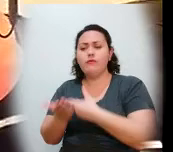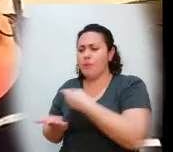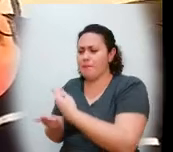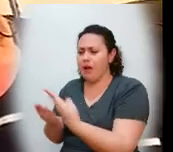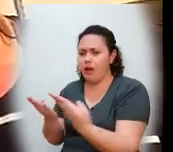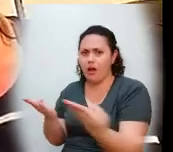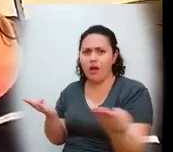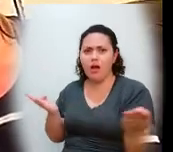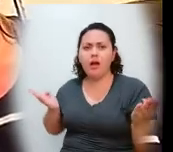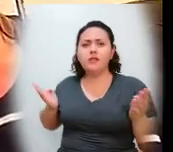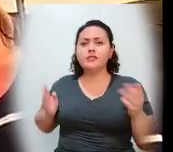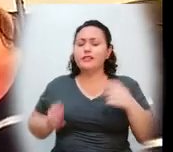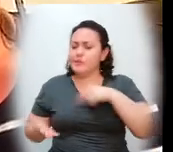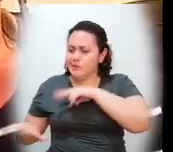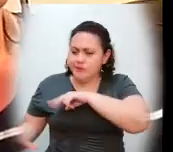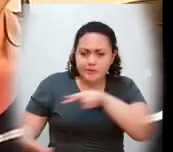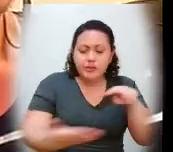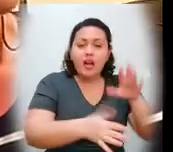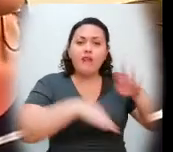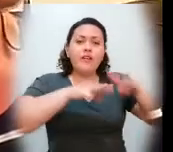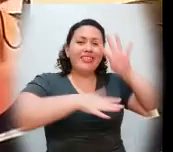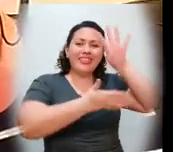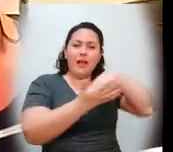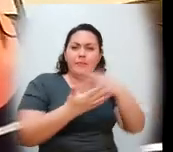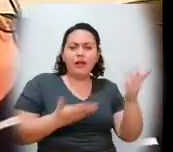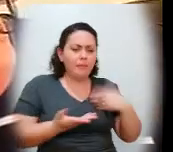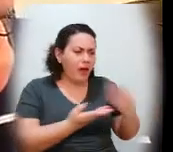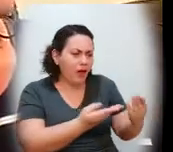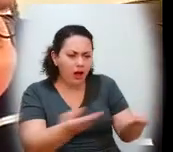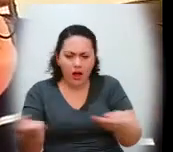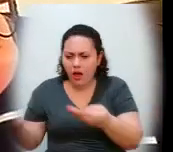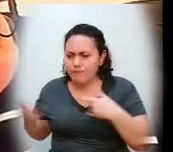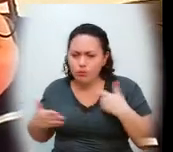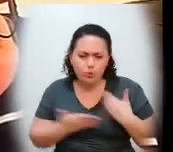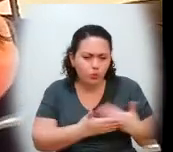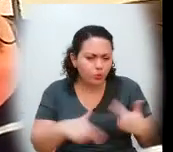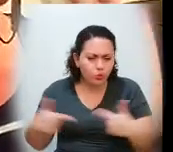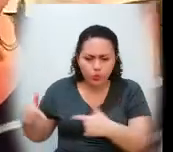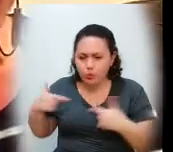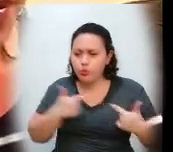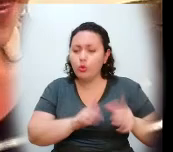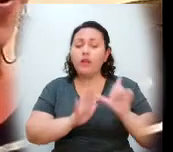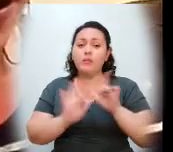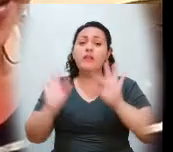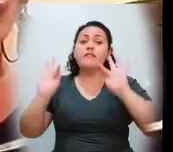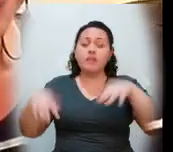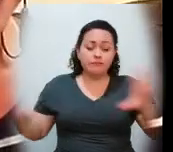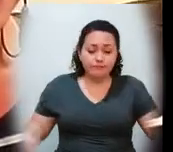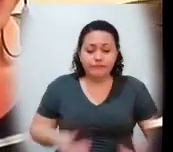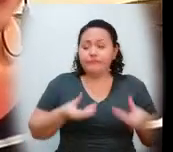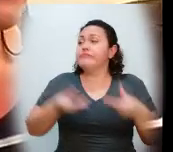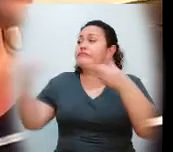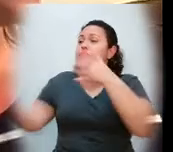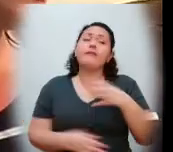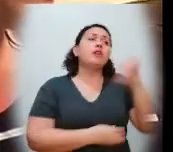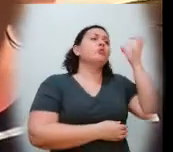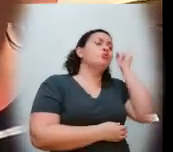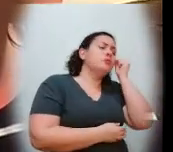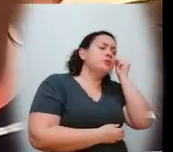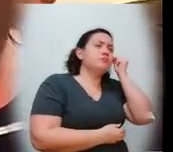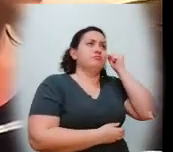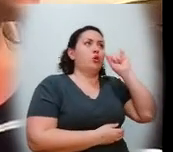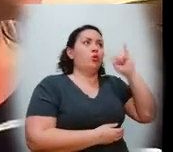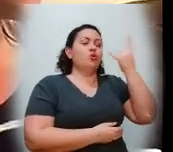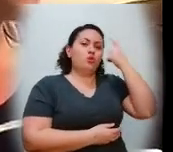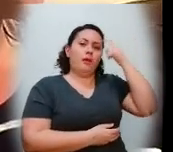lá, espalha uhum, às vezes as nossas tabelas e aí depois a gente vai descansar e aí a gente fica uhum, com a última memória, né? E aí uhum. deita e pensa